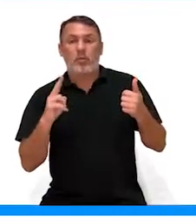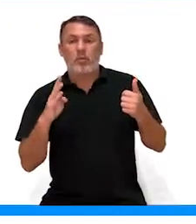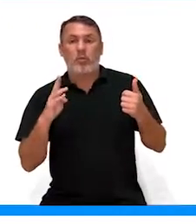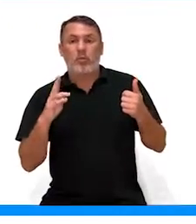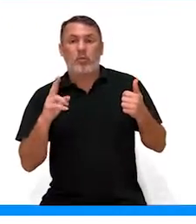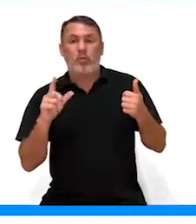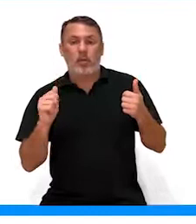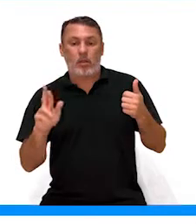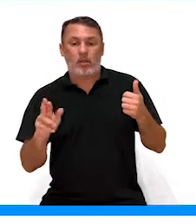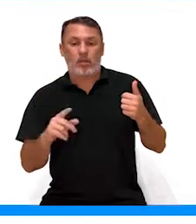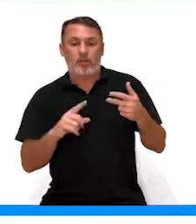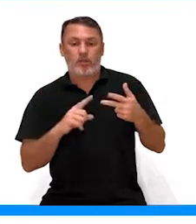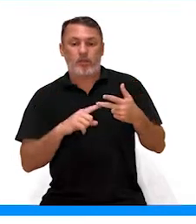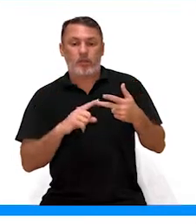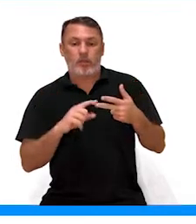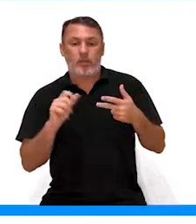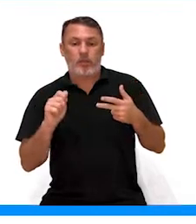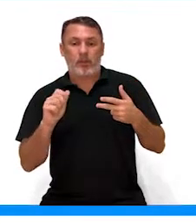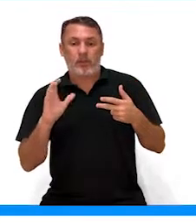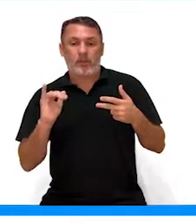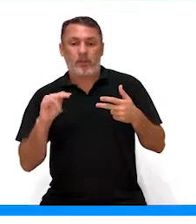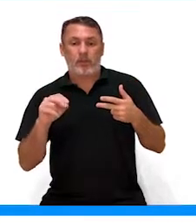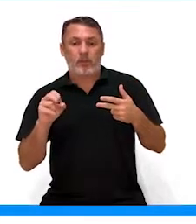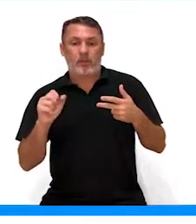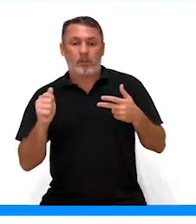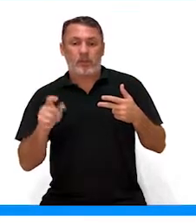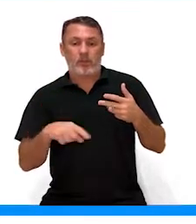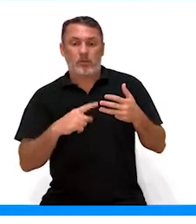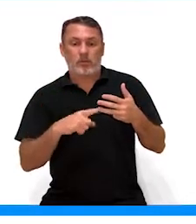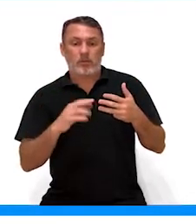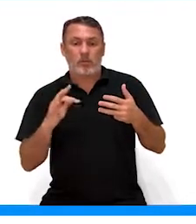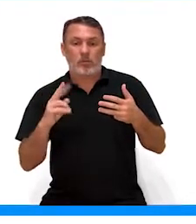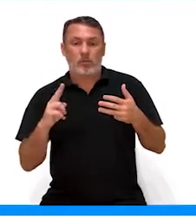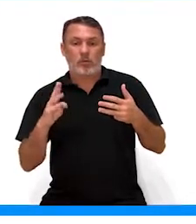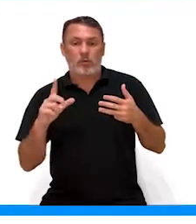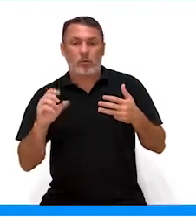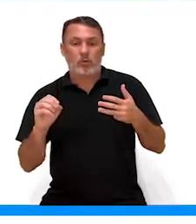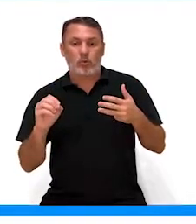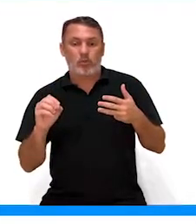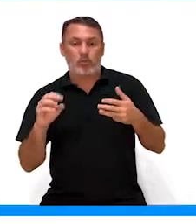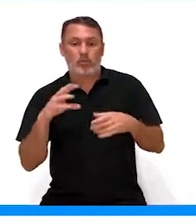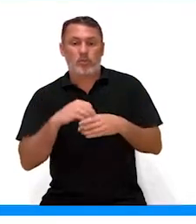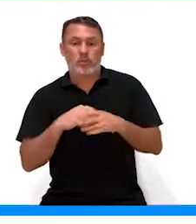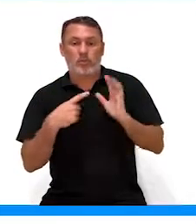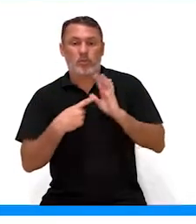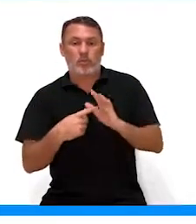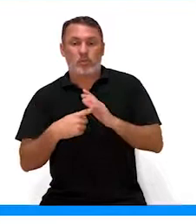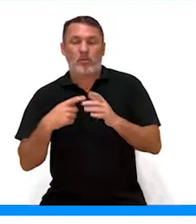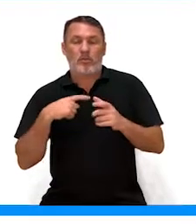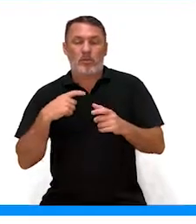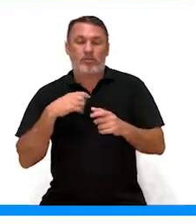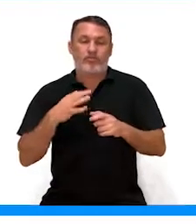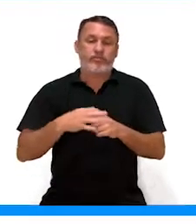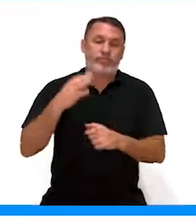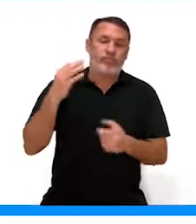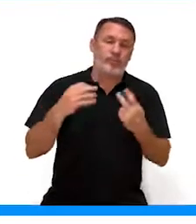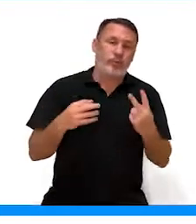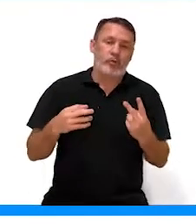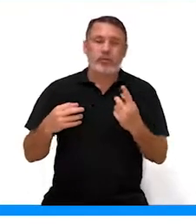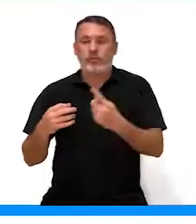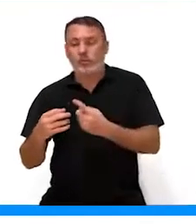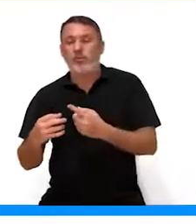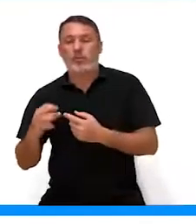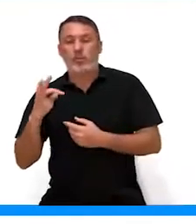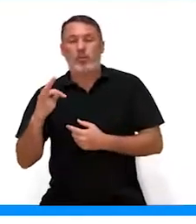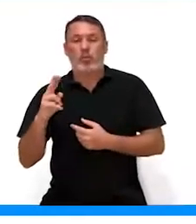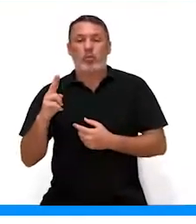tubular, que é essa primeira que está aí, a mais comum. Tem a acinosa, tem a túbulo-acinosa, que apresenta túbulo